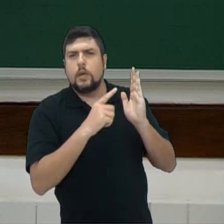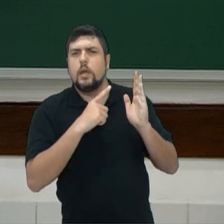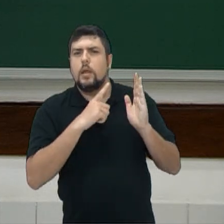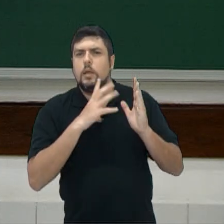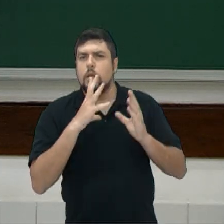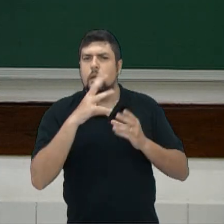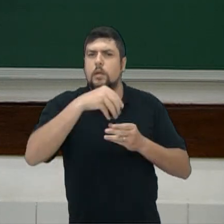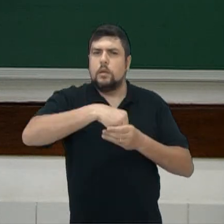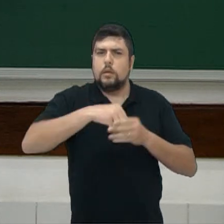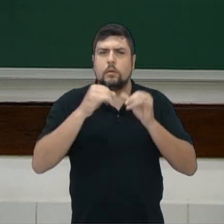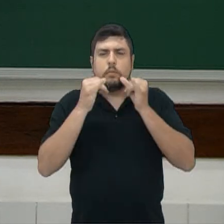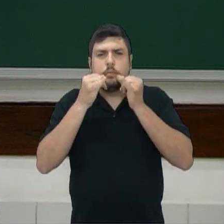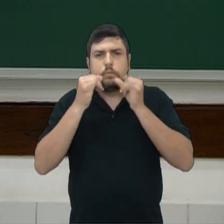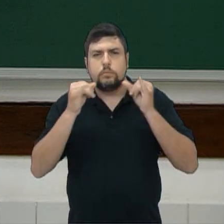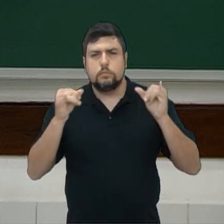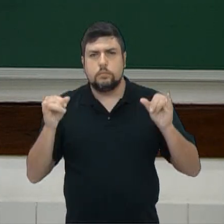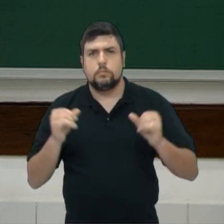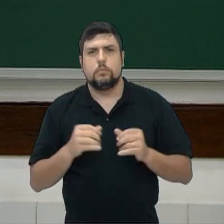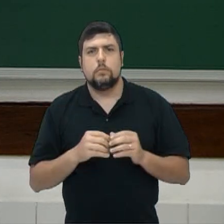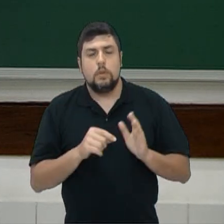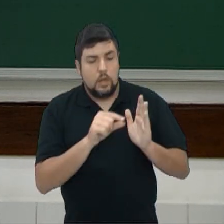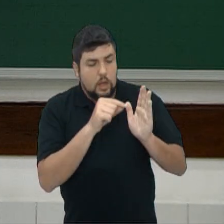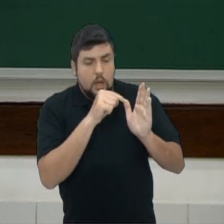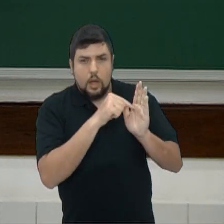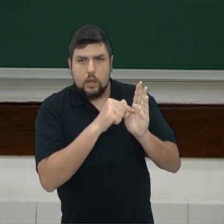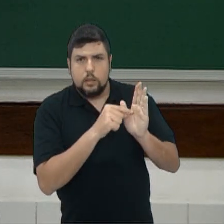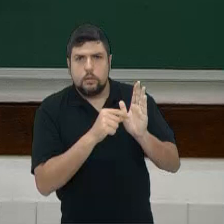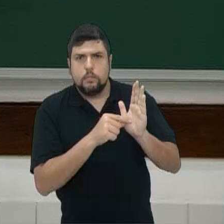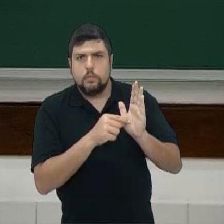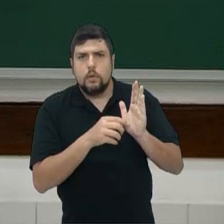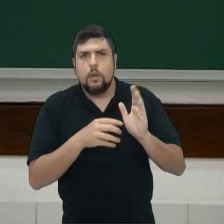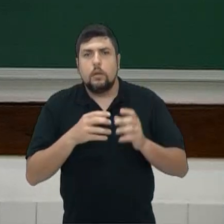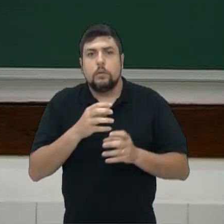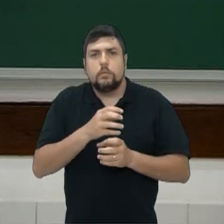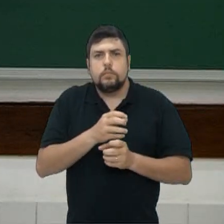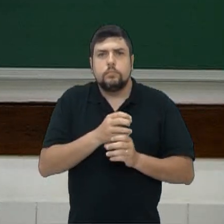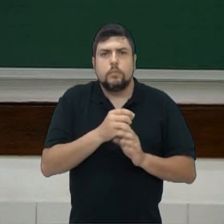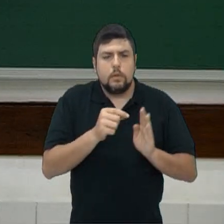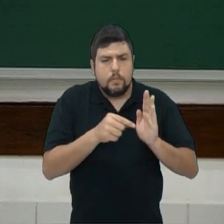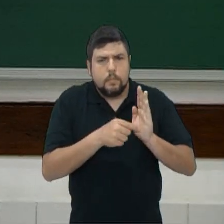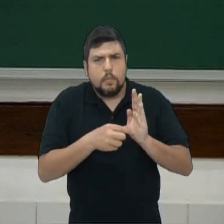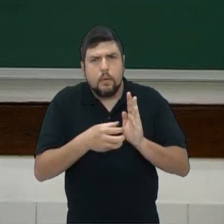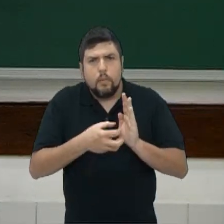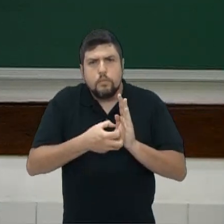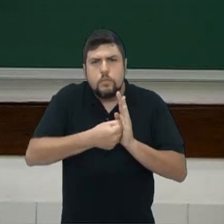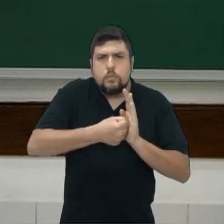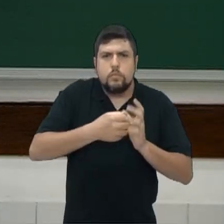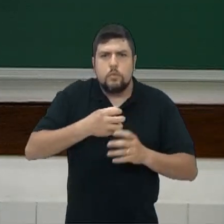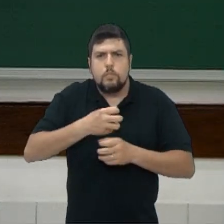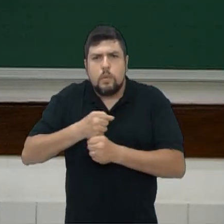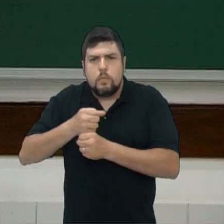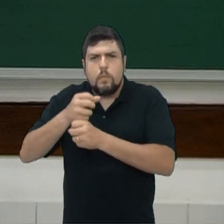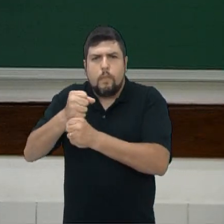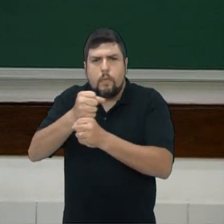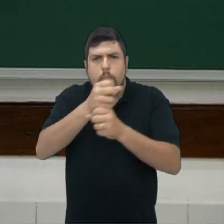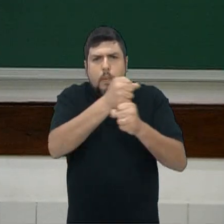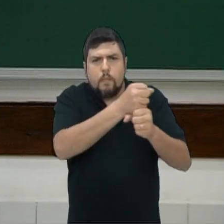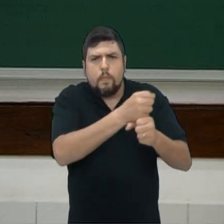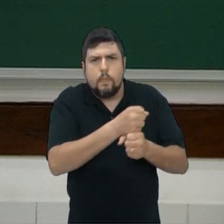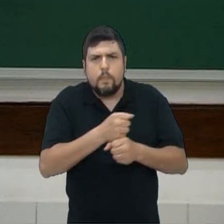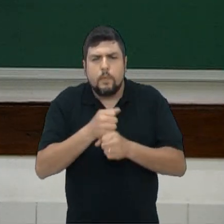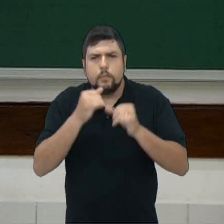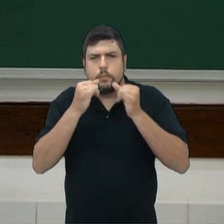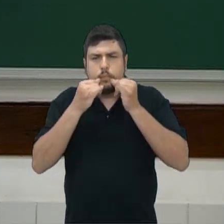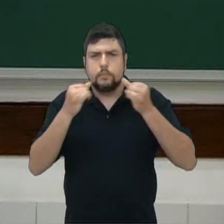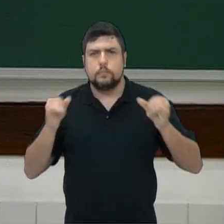eletrônicos e todos eles oferecem resistência à passagem de corrente elétrica. Bom, nós vamos ver